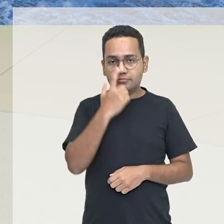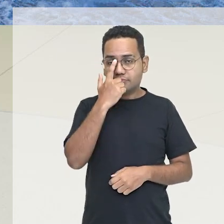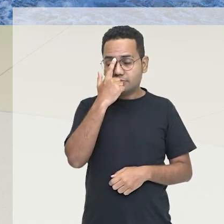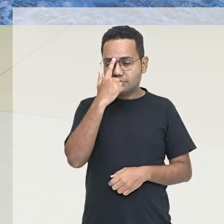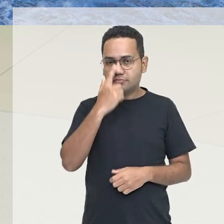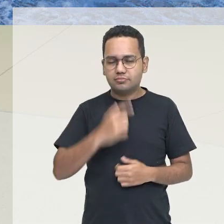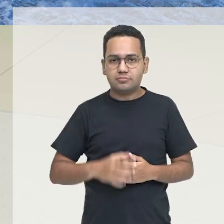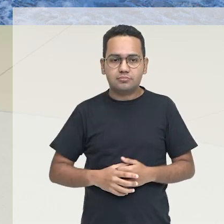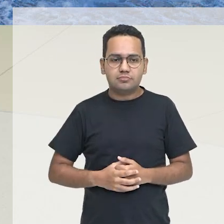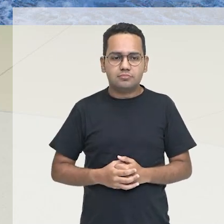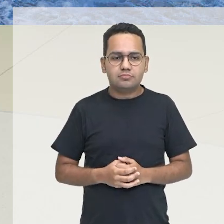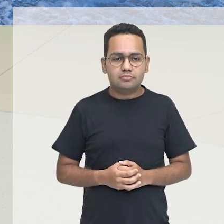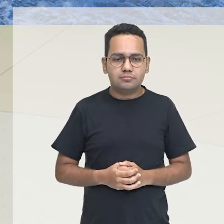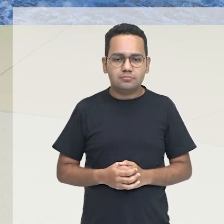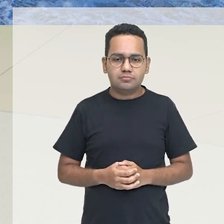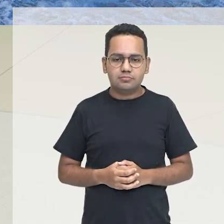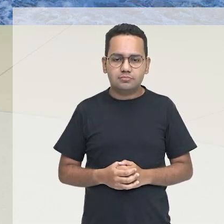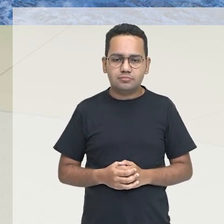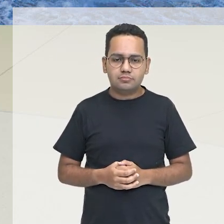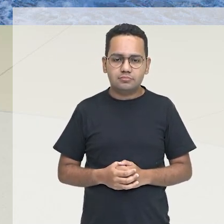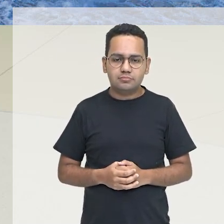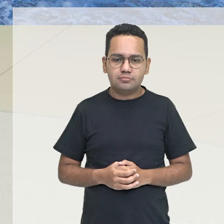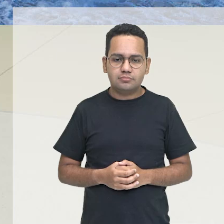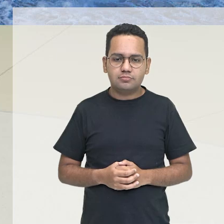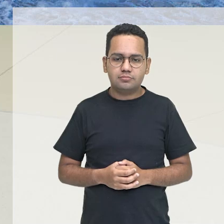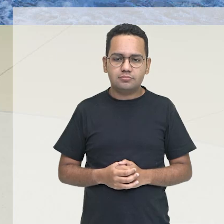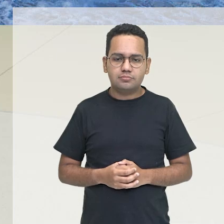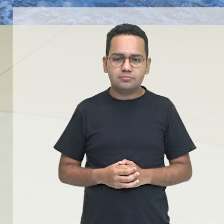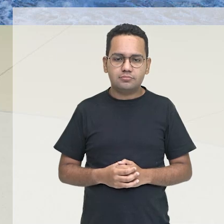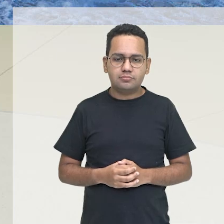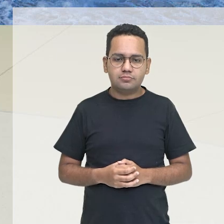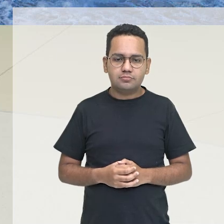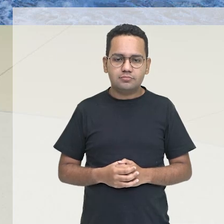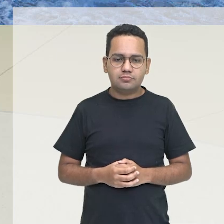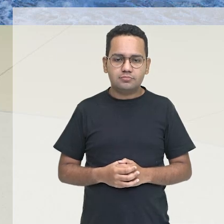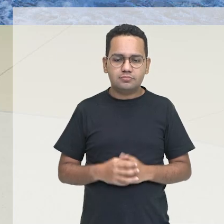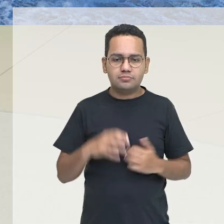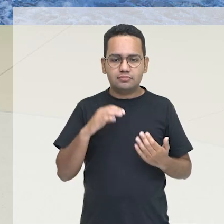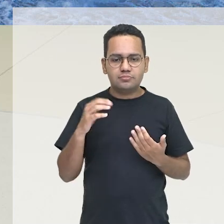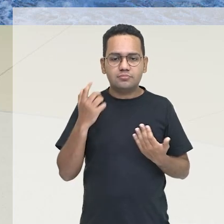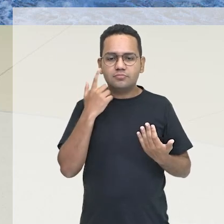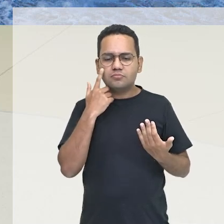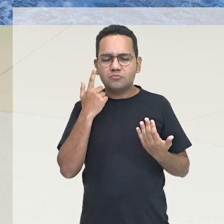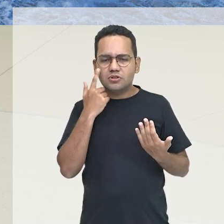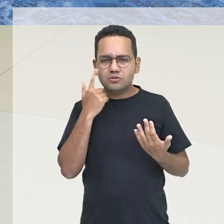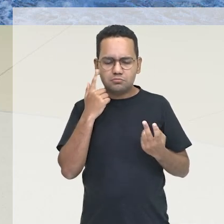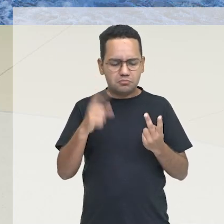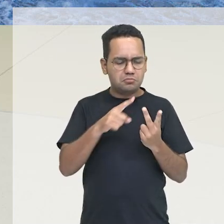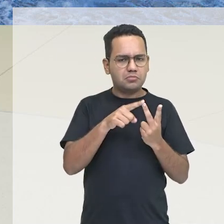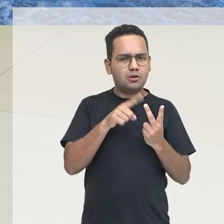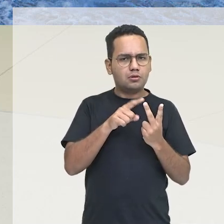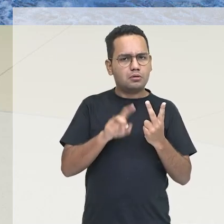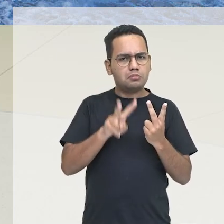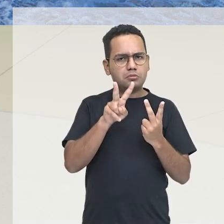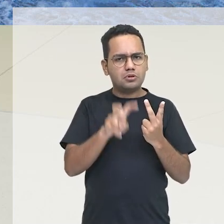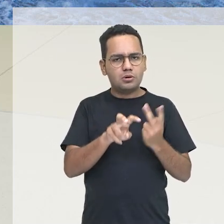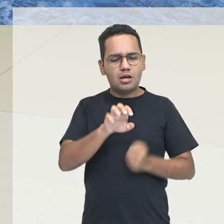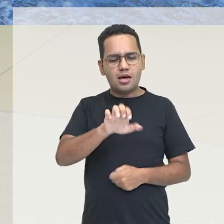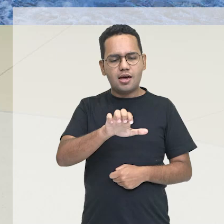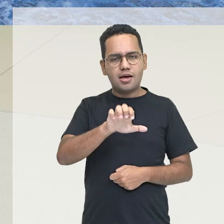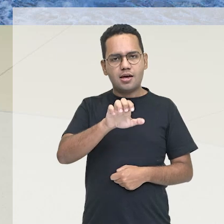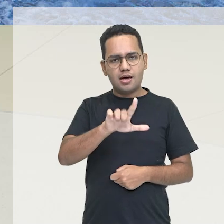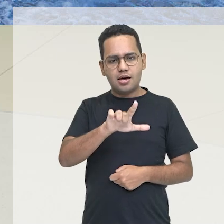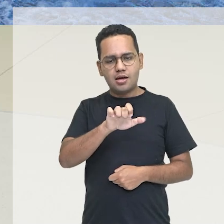preciso saber que na física eu tenho aí a eletrodinâmica. E o que é a eletrodinâmica?